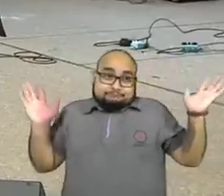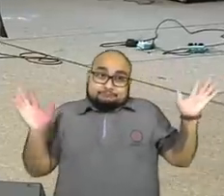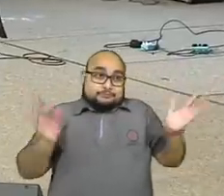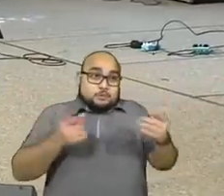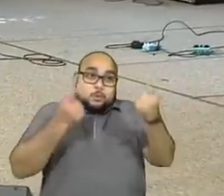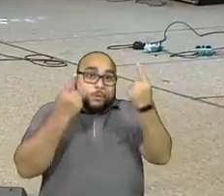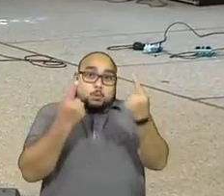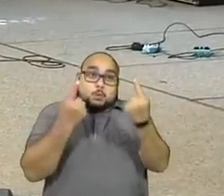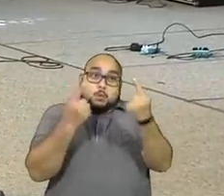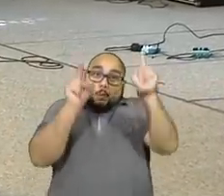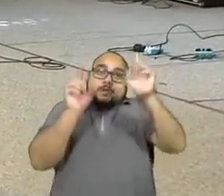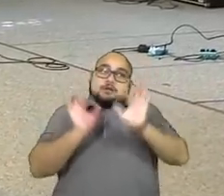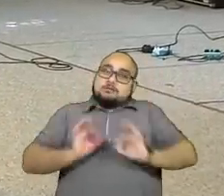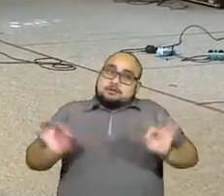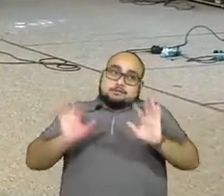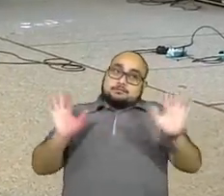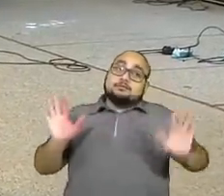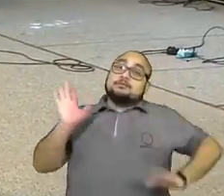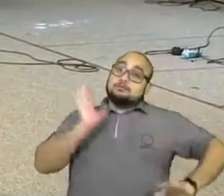tome cuidado para o final.